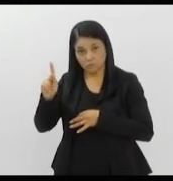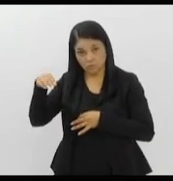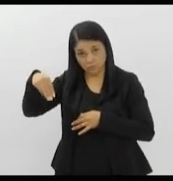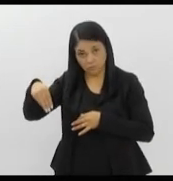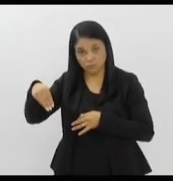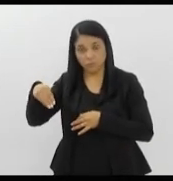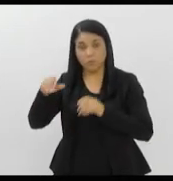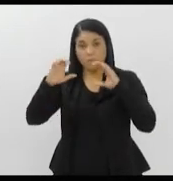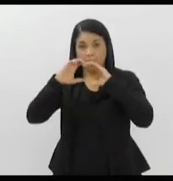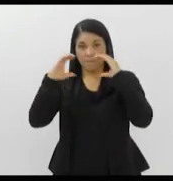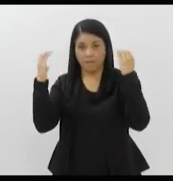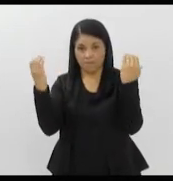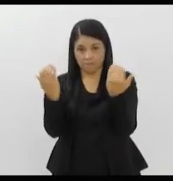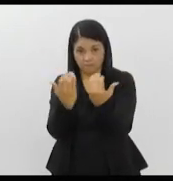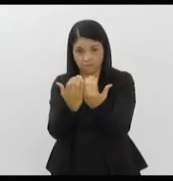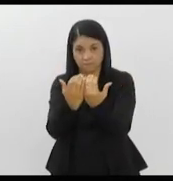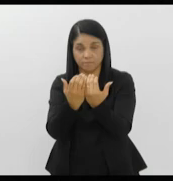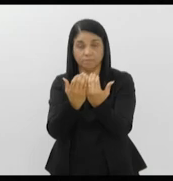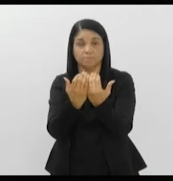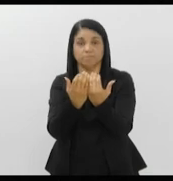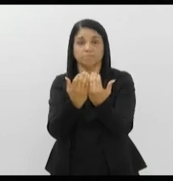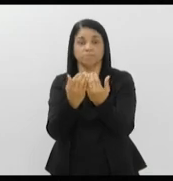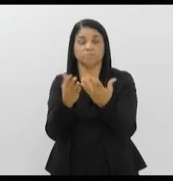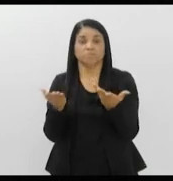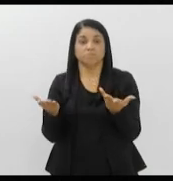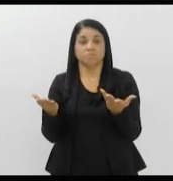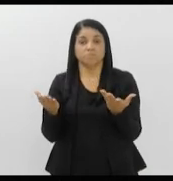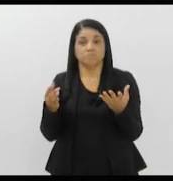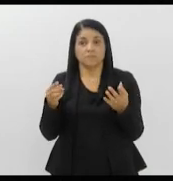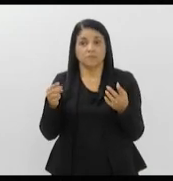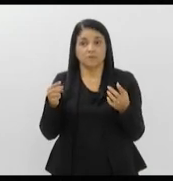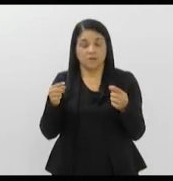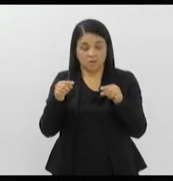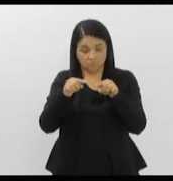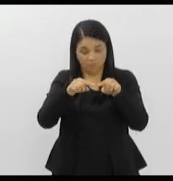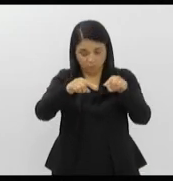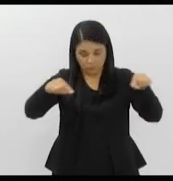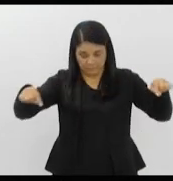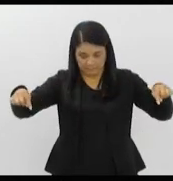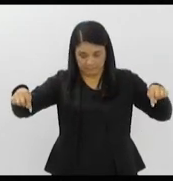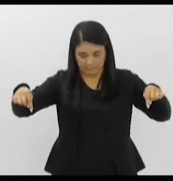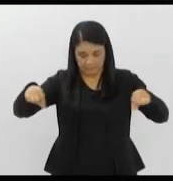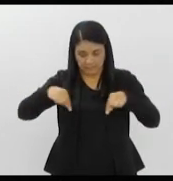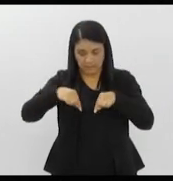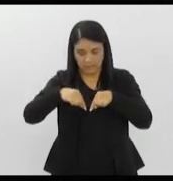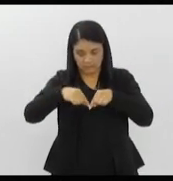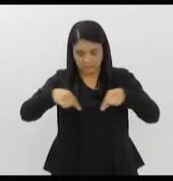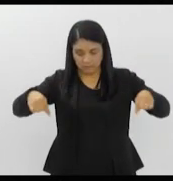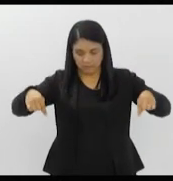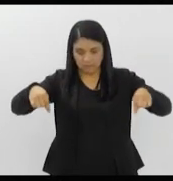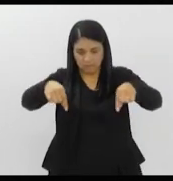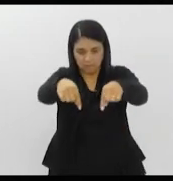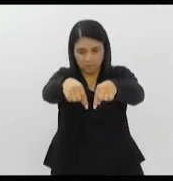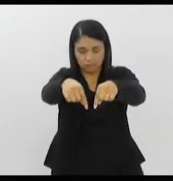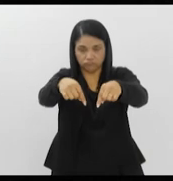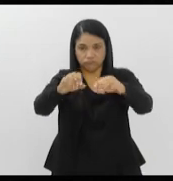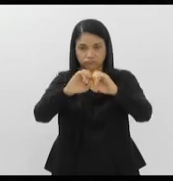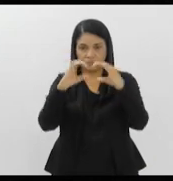ou menos, a uns 2 quilômetros do campo do Vasco. É como se tivesse um triângulo de